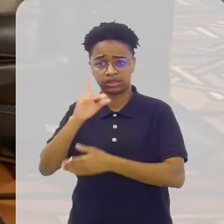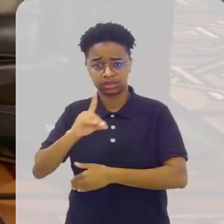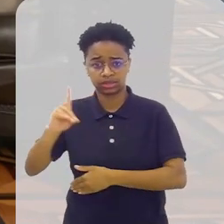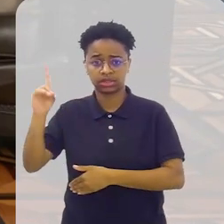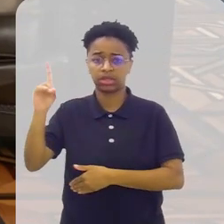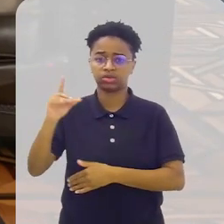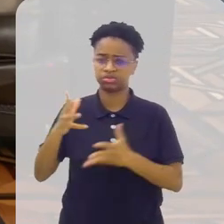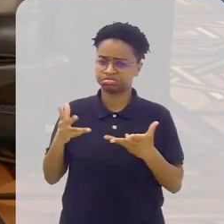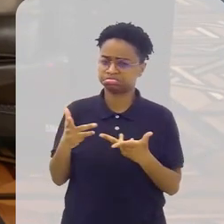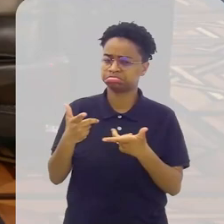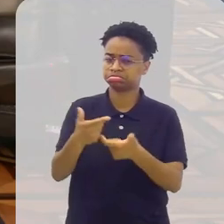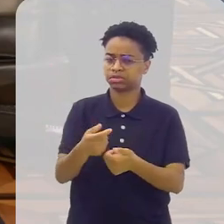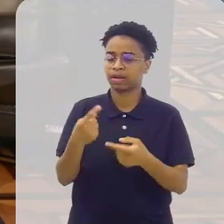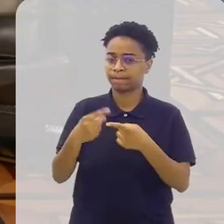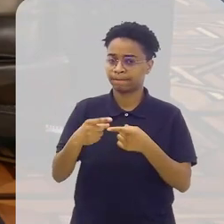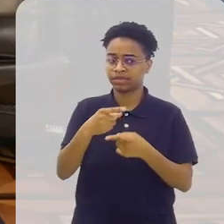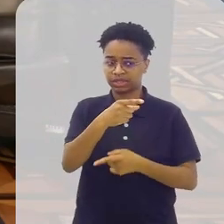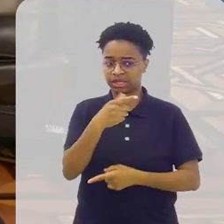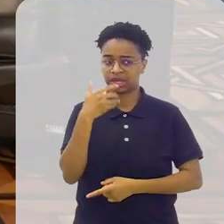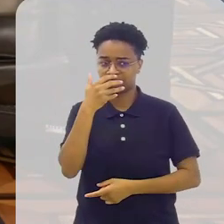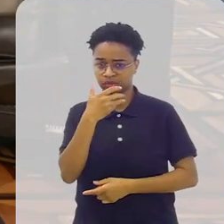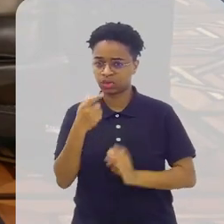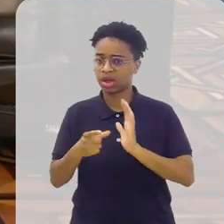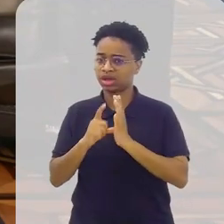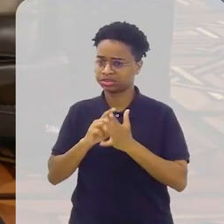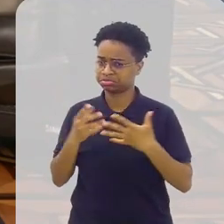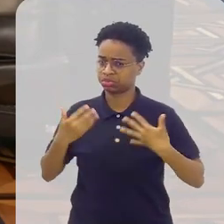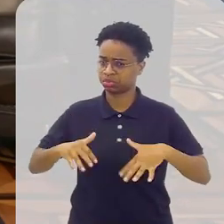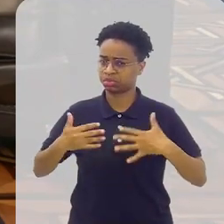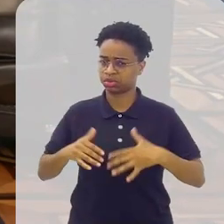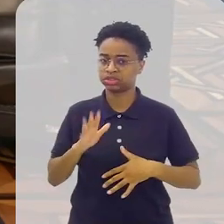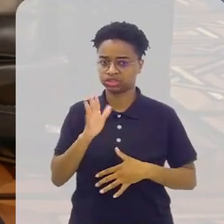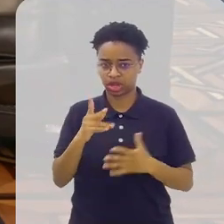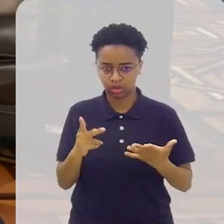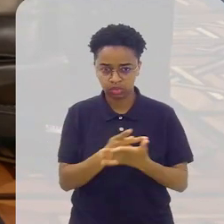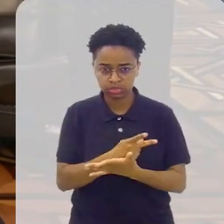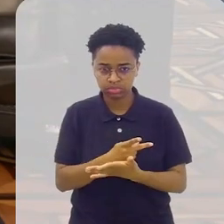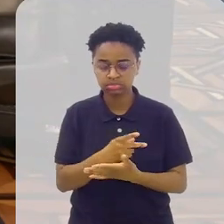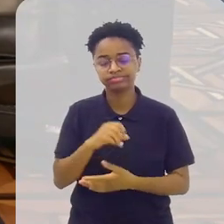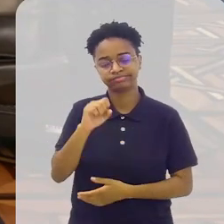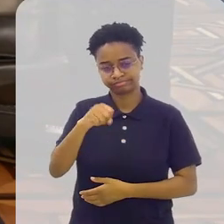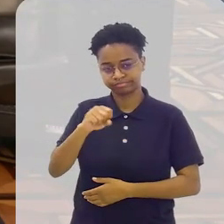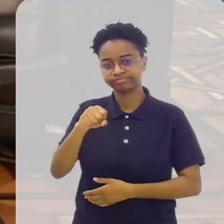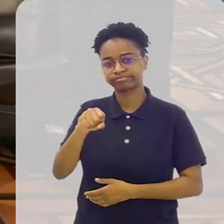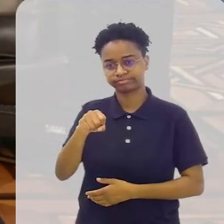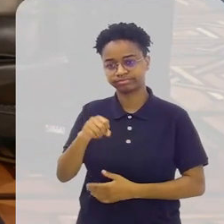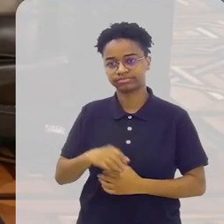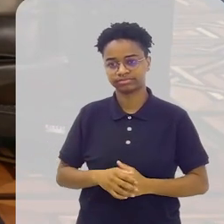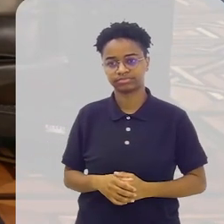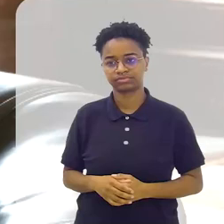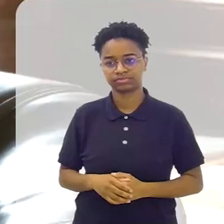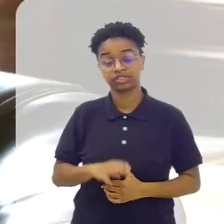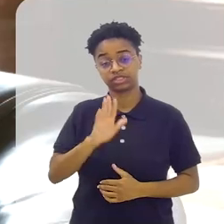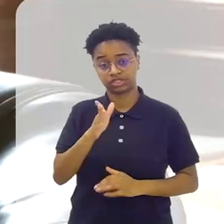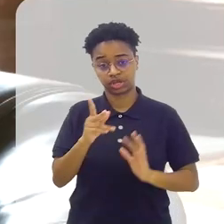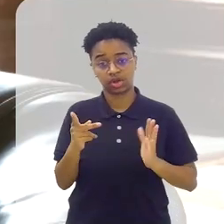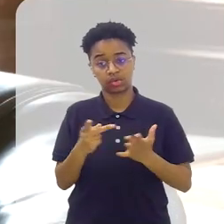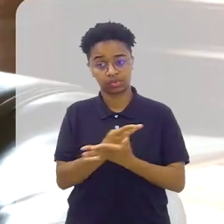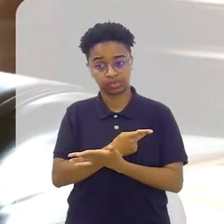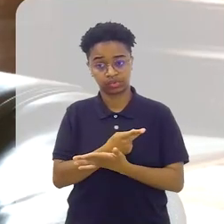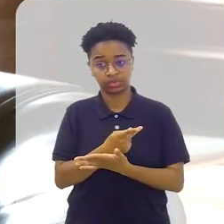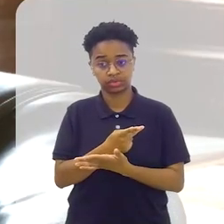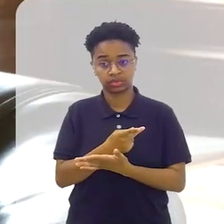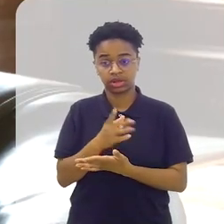louvando a Deus como com excelência que eu tava cantando aqui antes né já aconteceu contigo sim assim